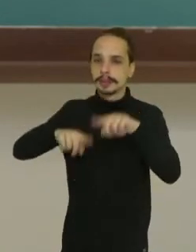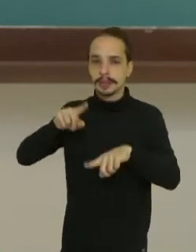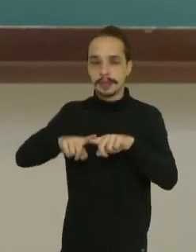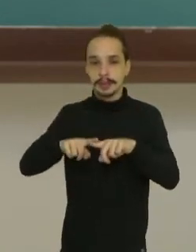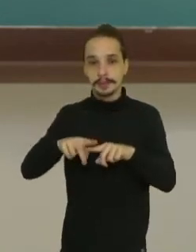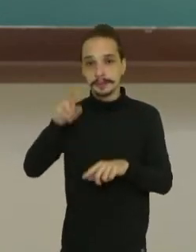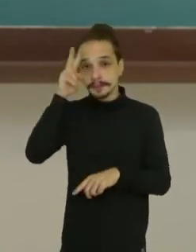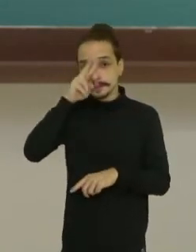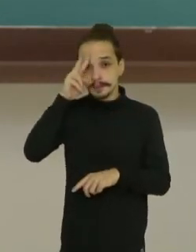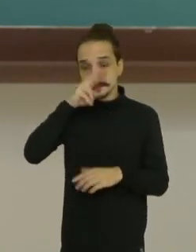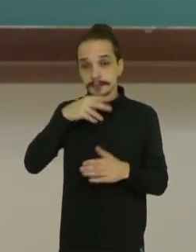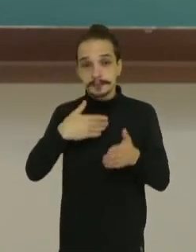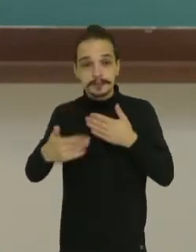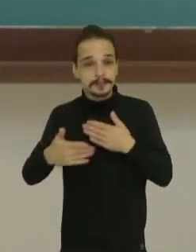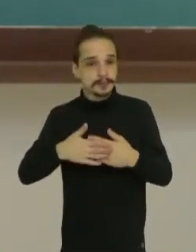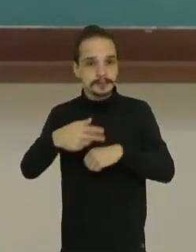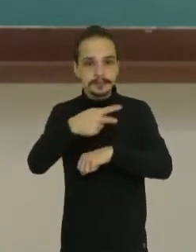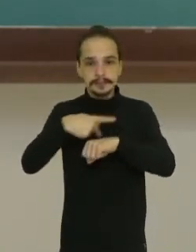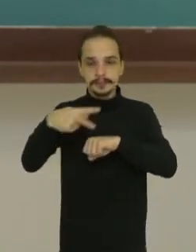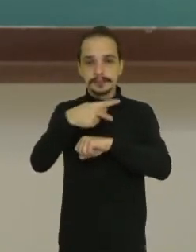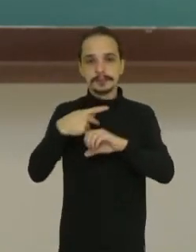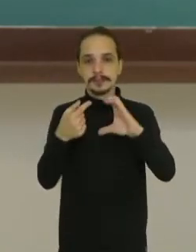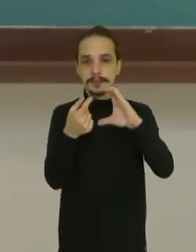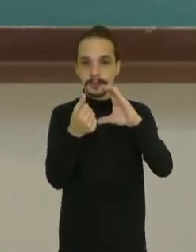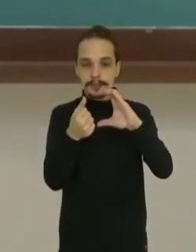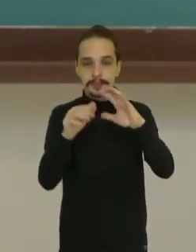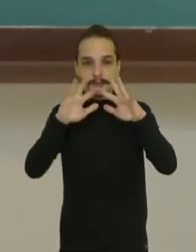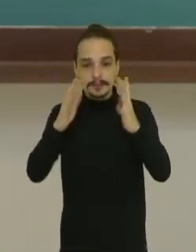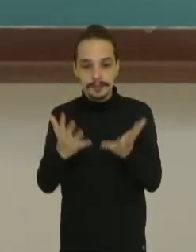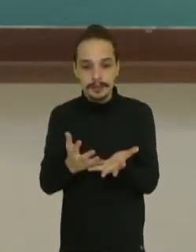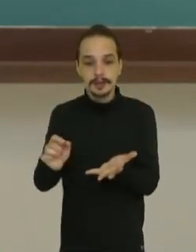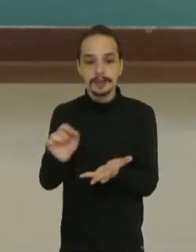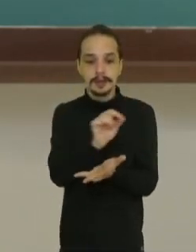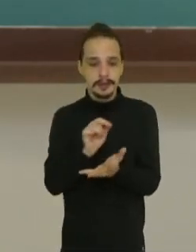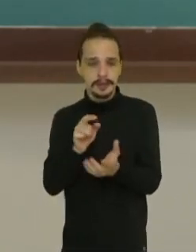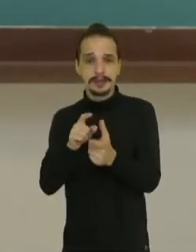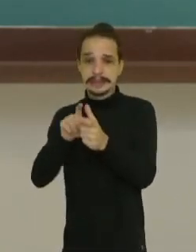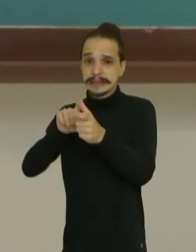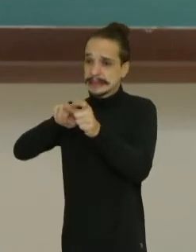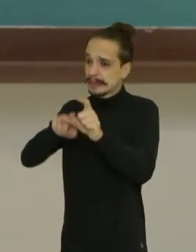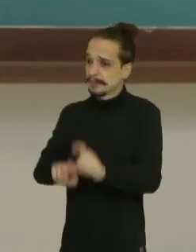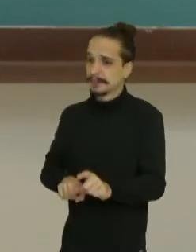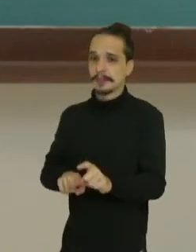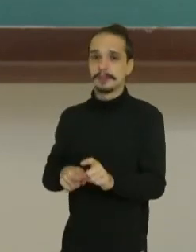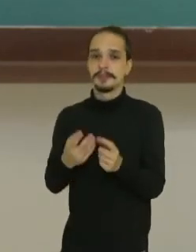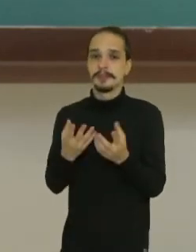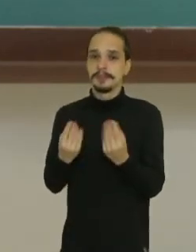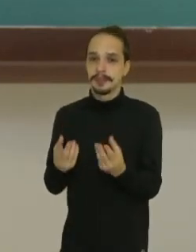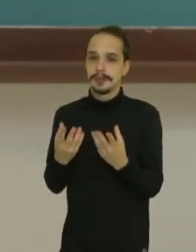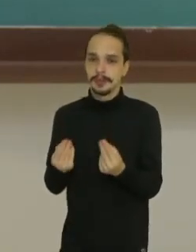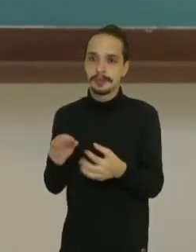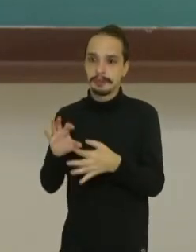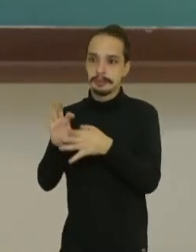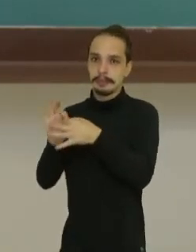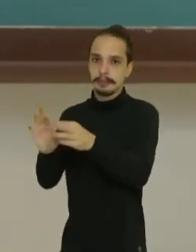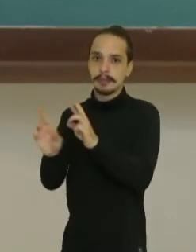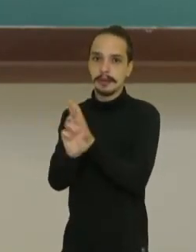que qualquer país capitalista no cenário atual depende muito das relações internacionais.